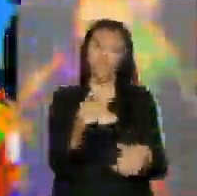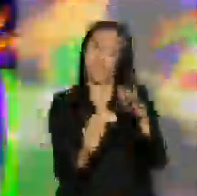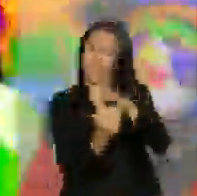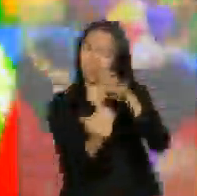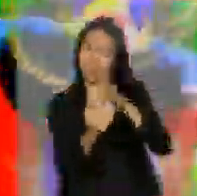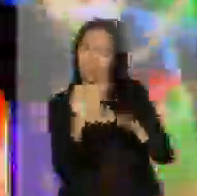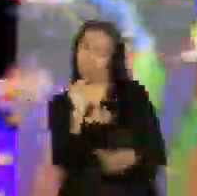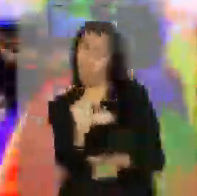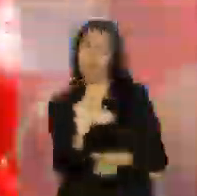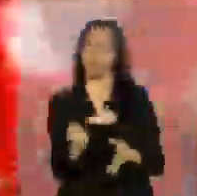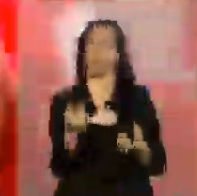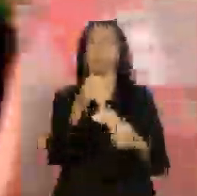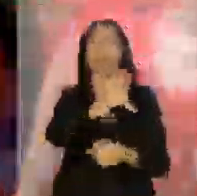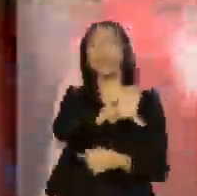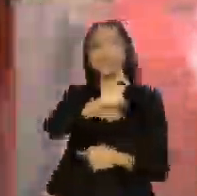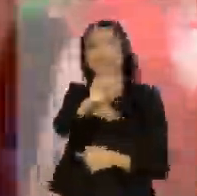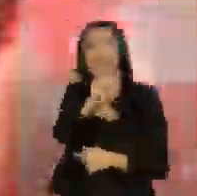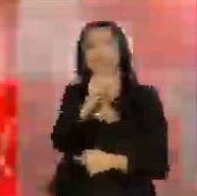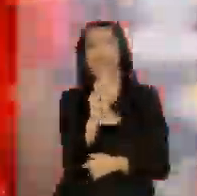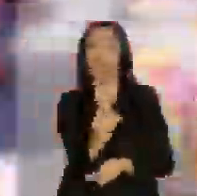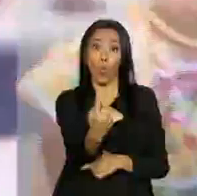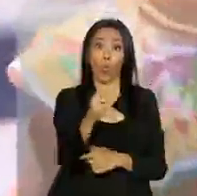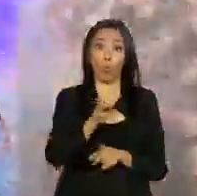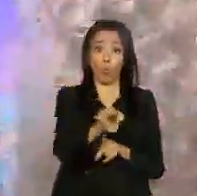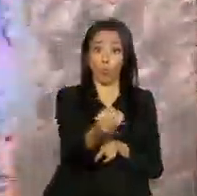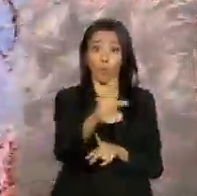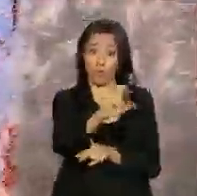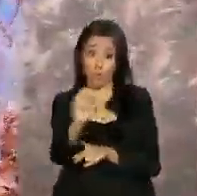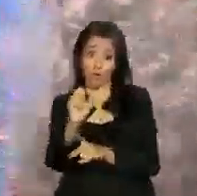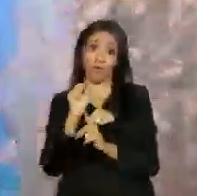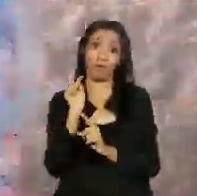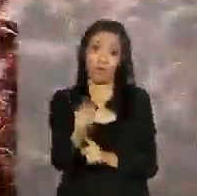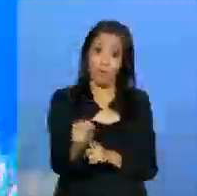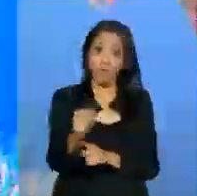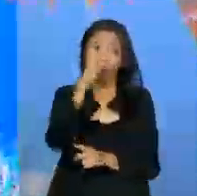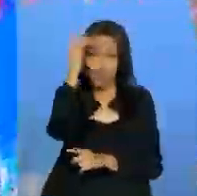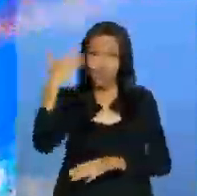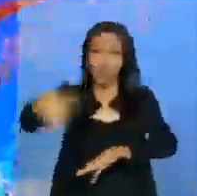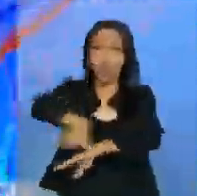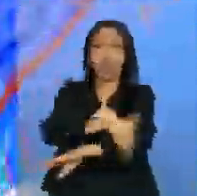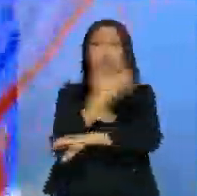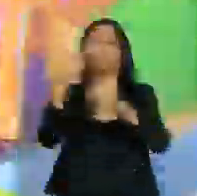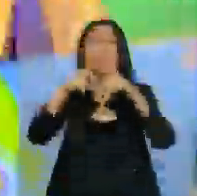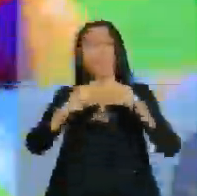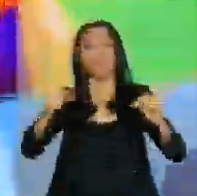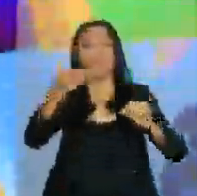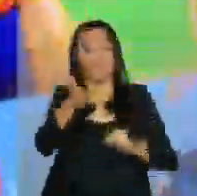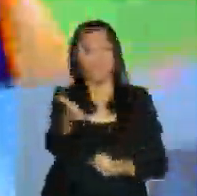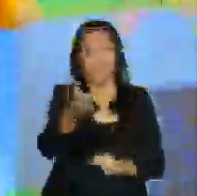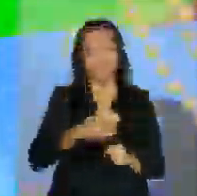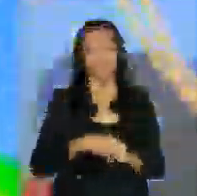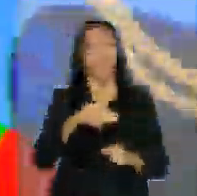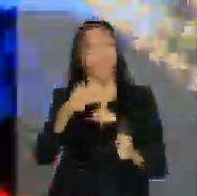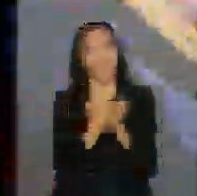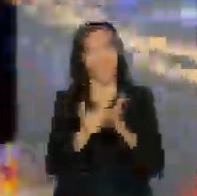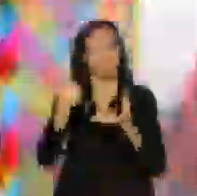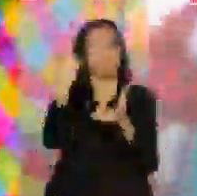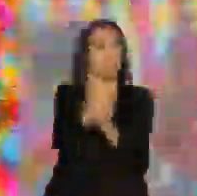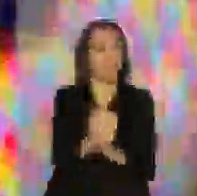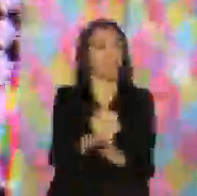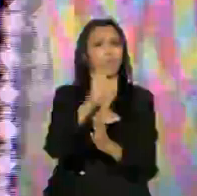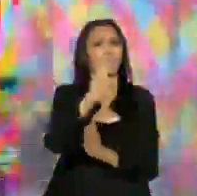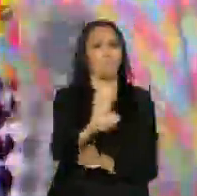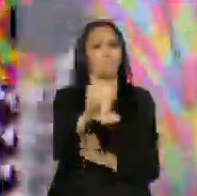carnaval levou um milhão e meio de foliões para as ruas de brasília um crescimento de